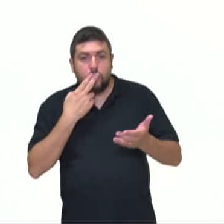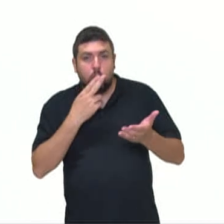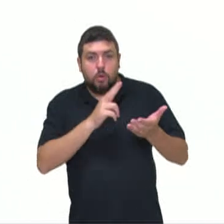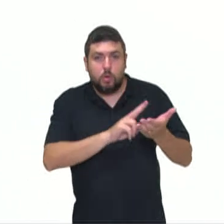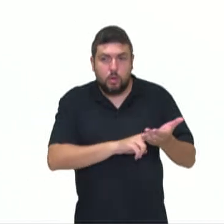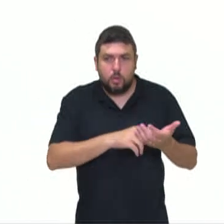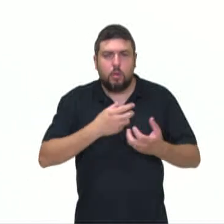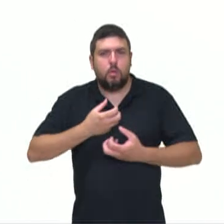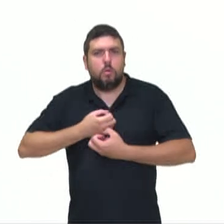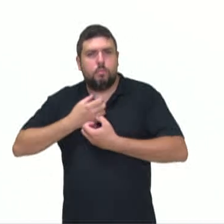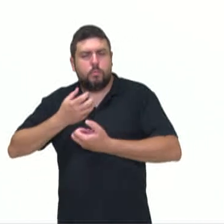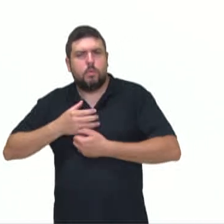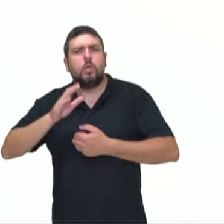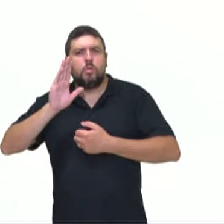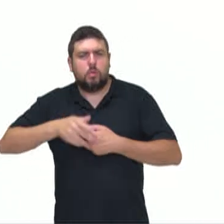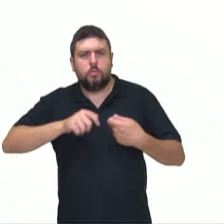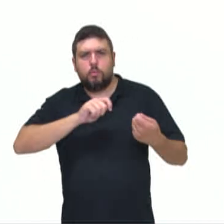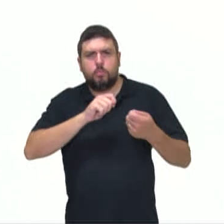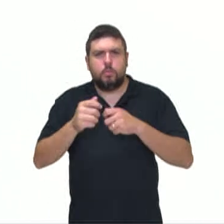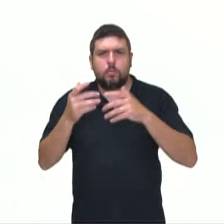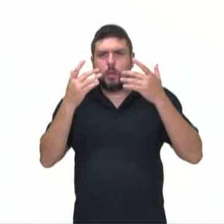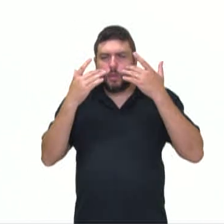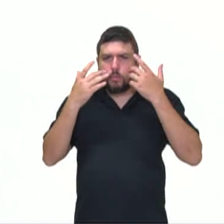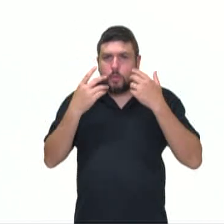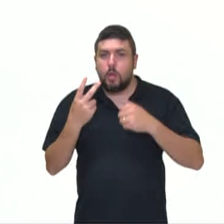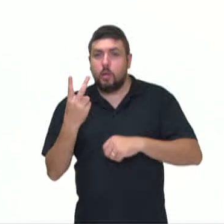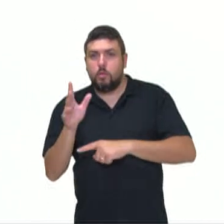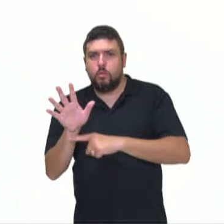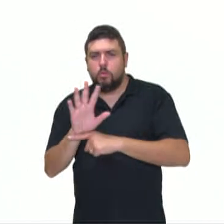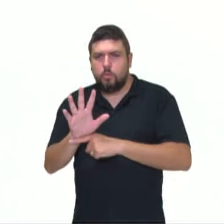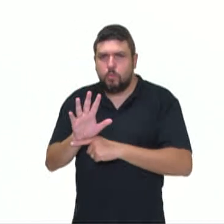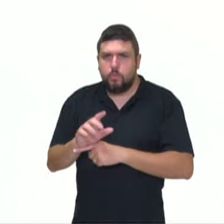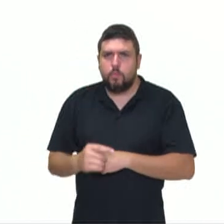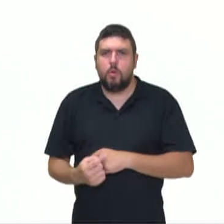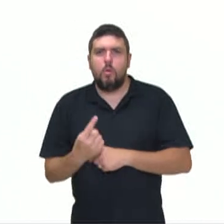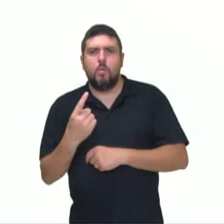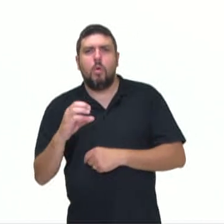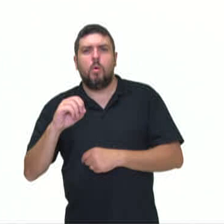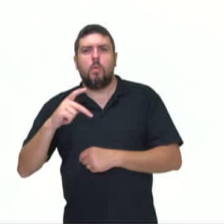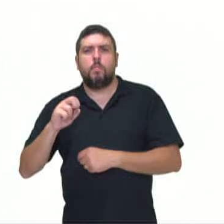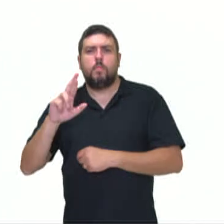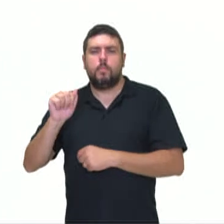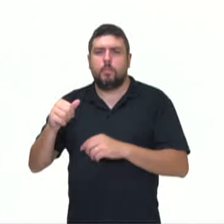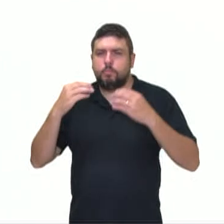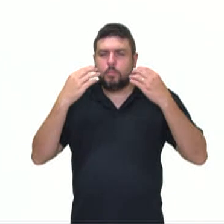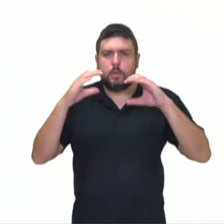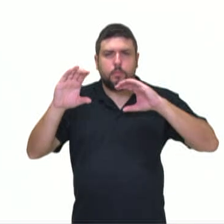de versões teatrais, 2 filmes e uma ópera com Plácido Domingo no papel de Neruda.